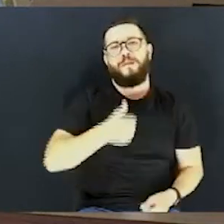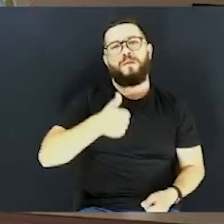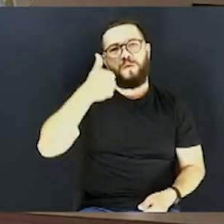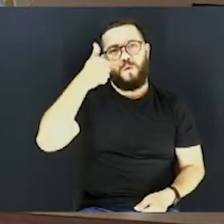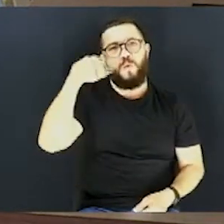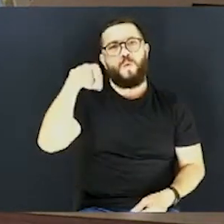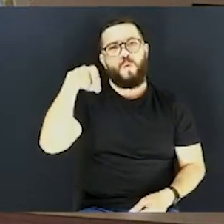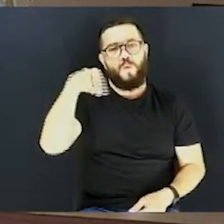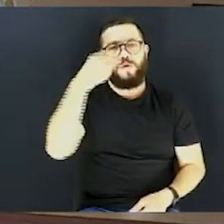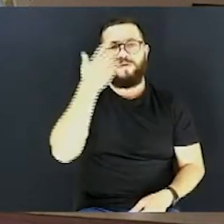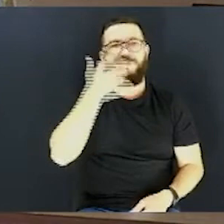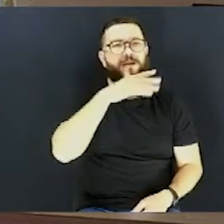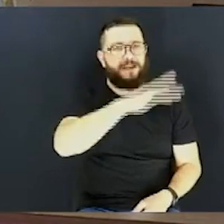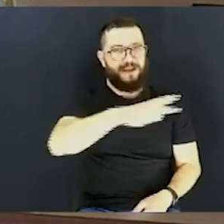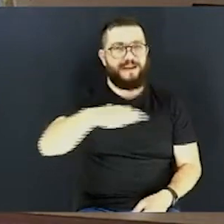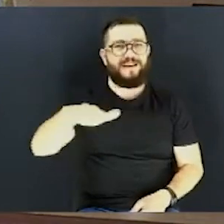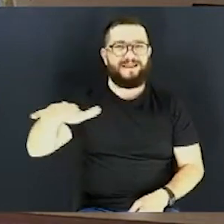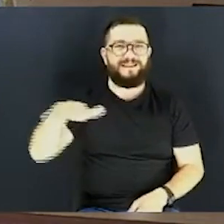quero destacar